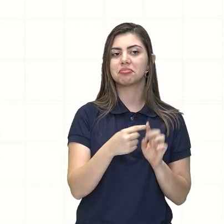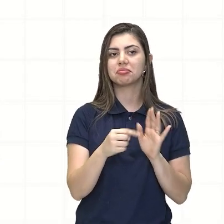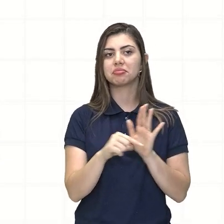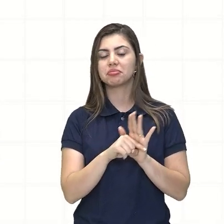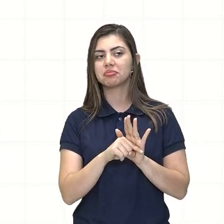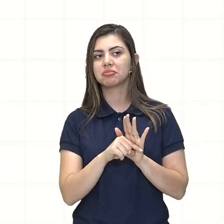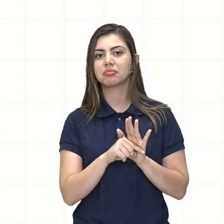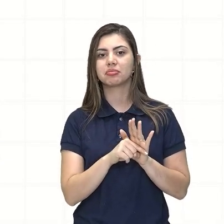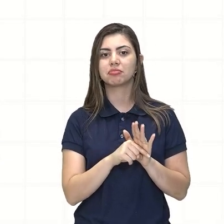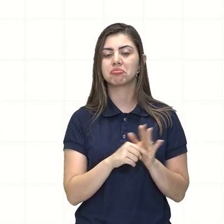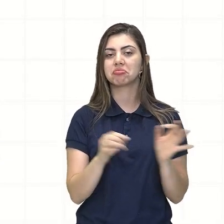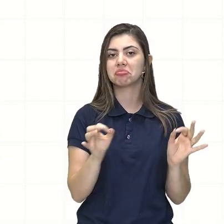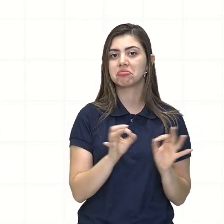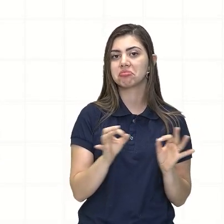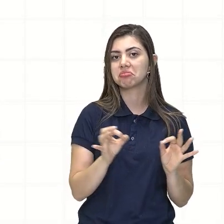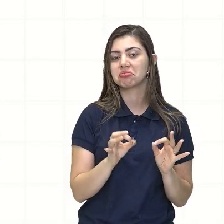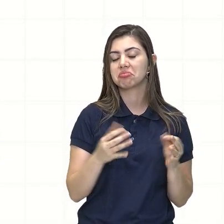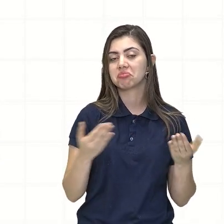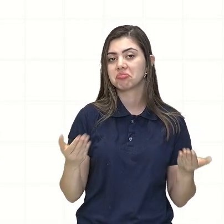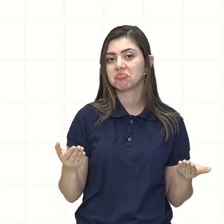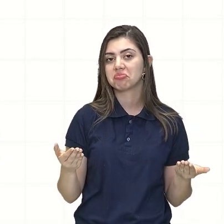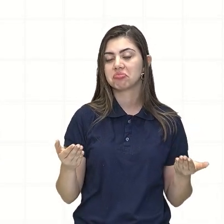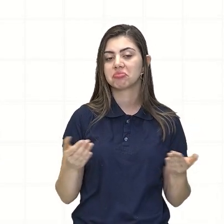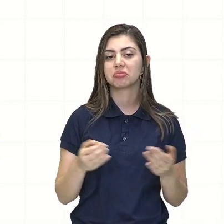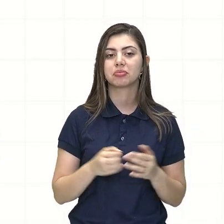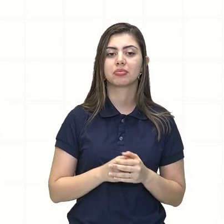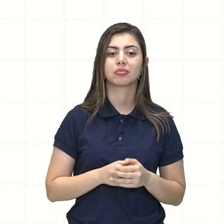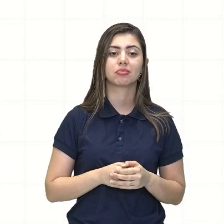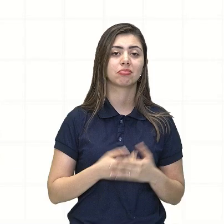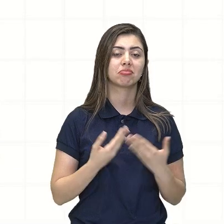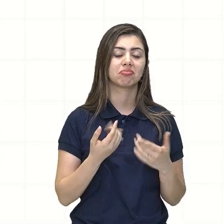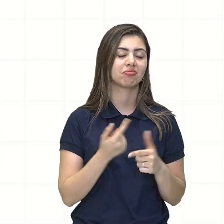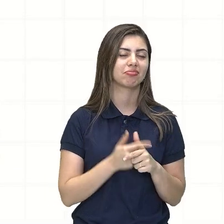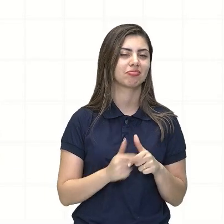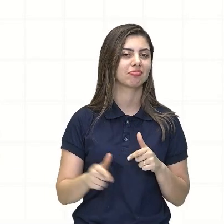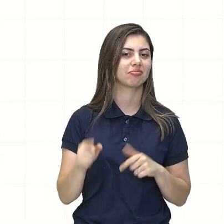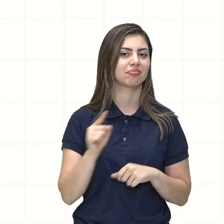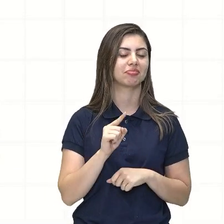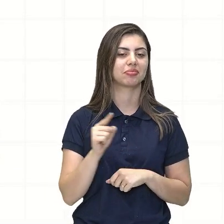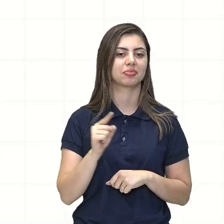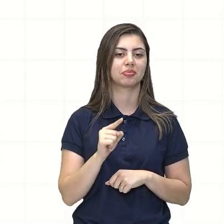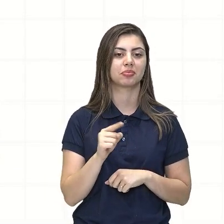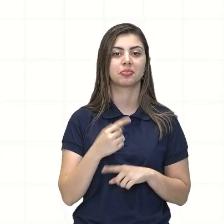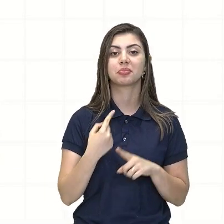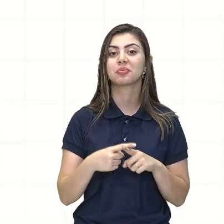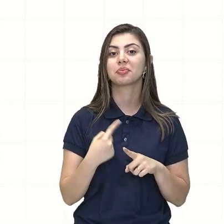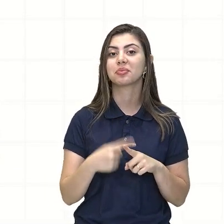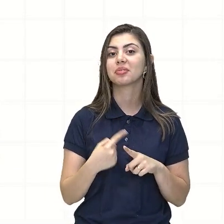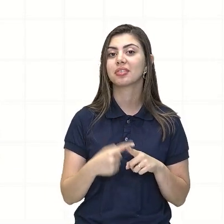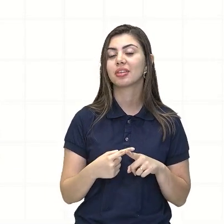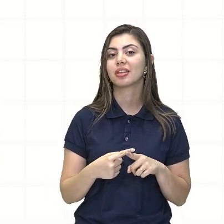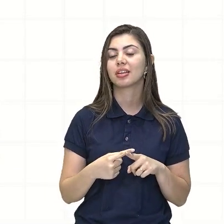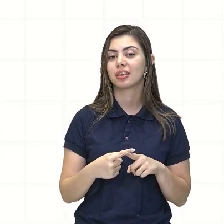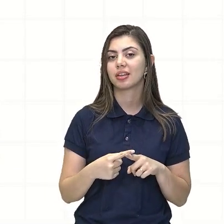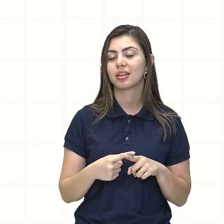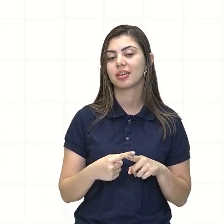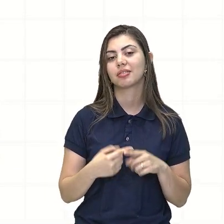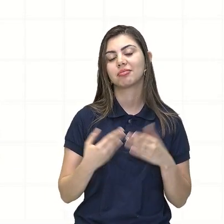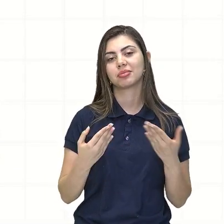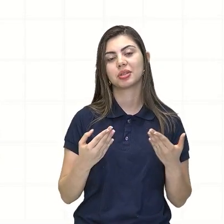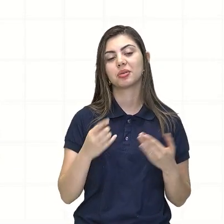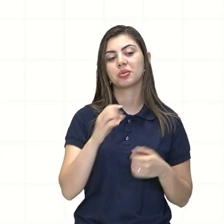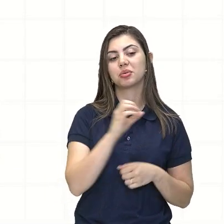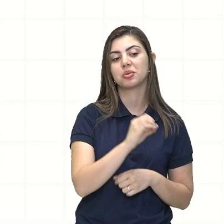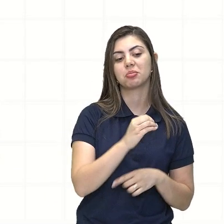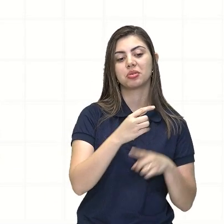nem positivo e nem negativo. Ok, não tem problema nenhum. Sabe por que não tem problema nenhum? Porque todo